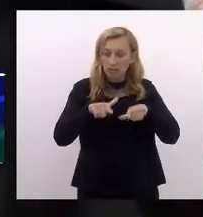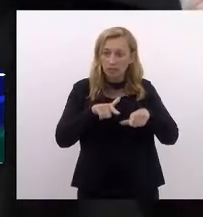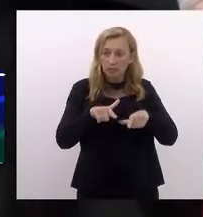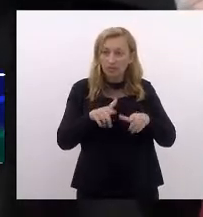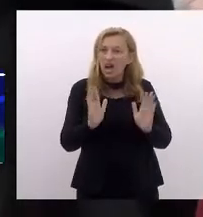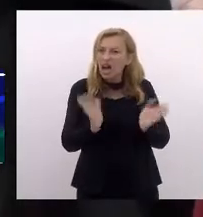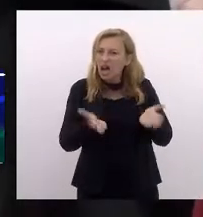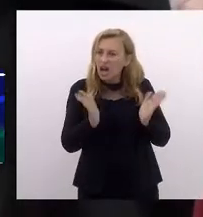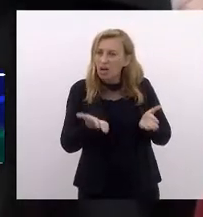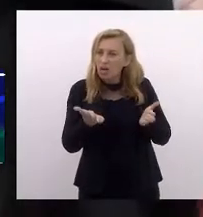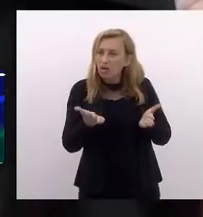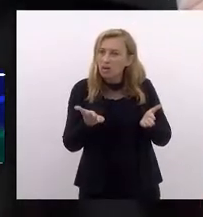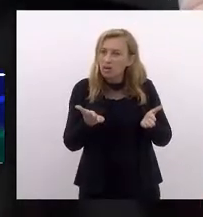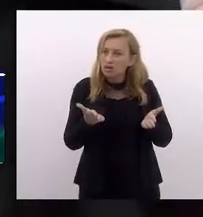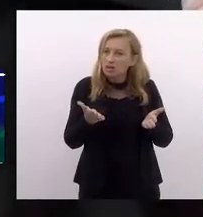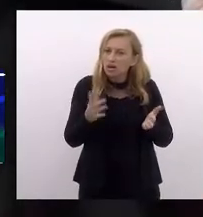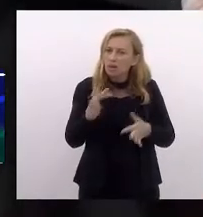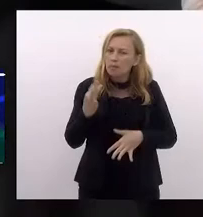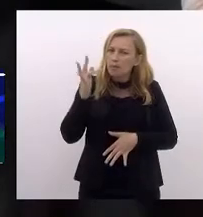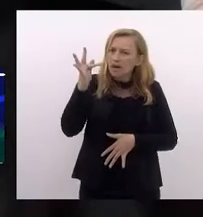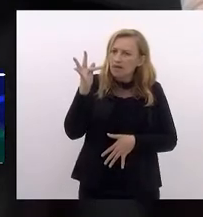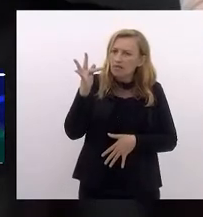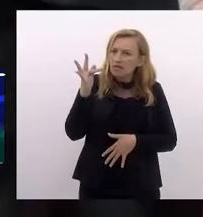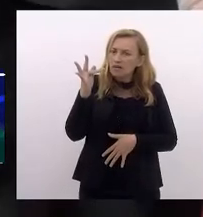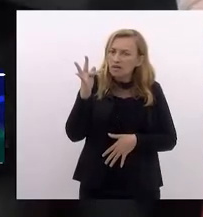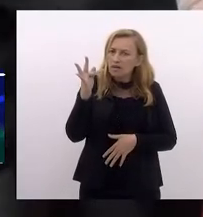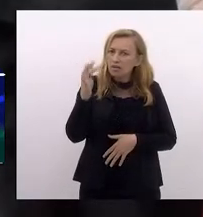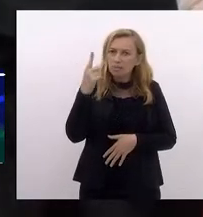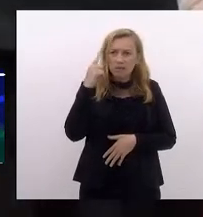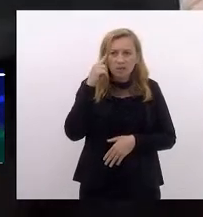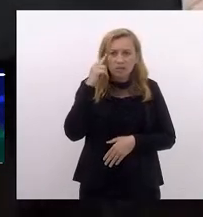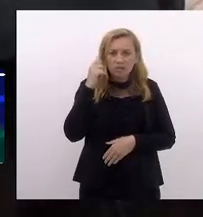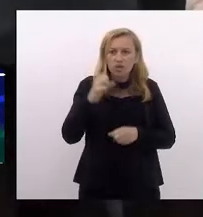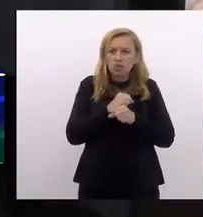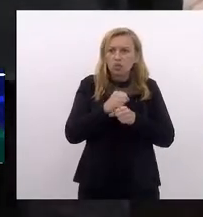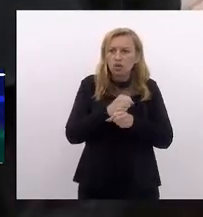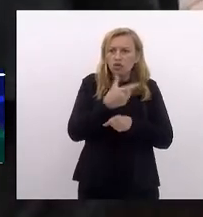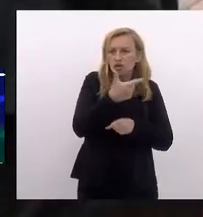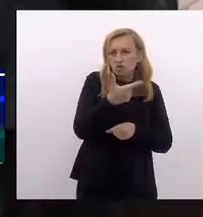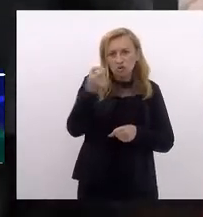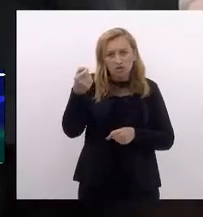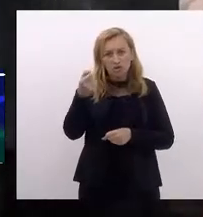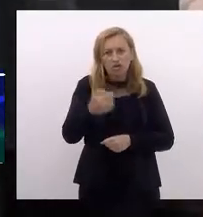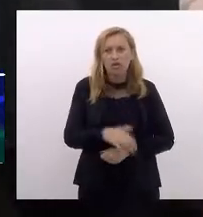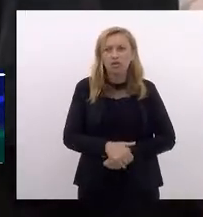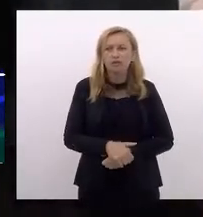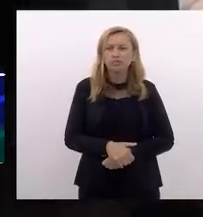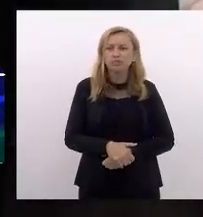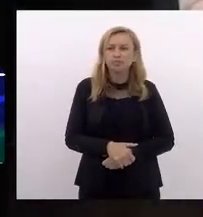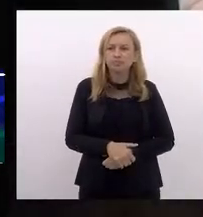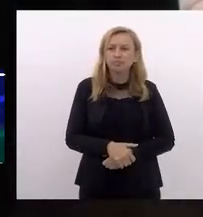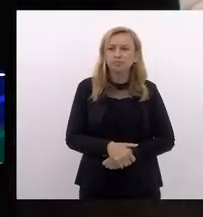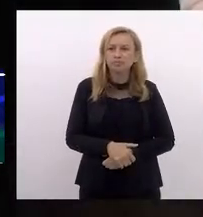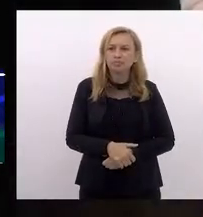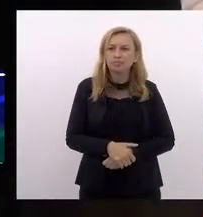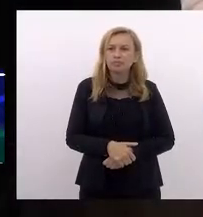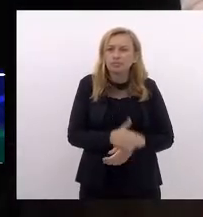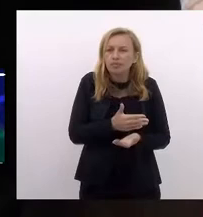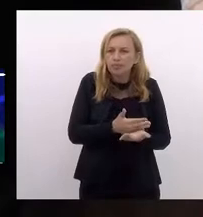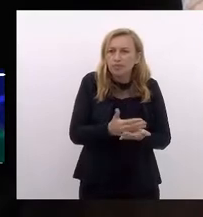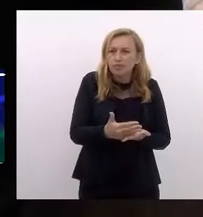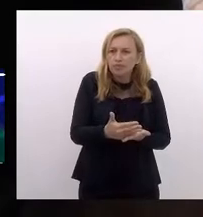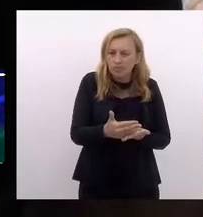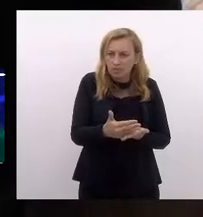agora fazendo uma breve retrospectiva no ano de 2020 o mal